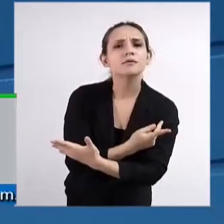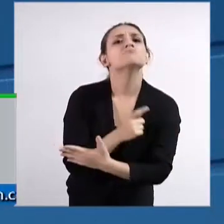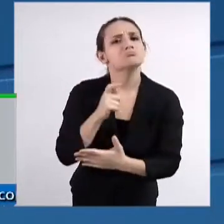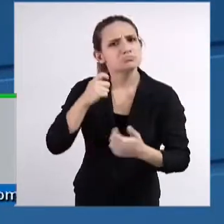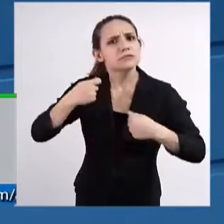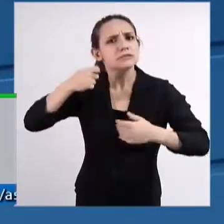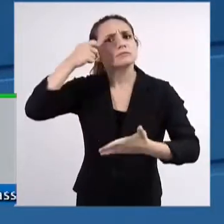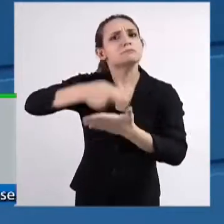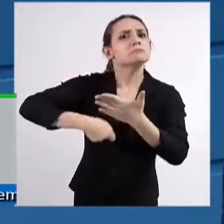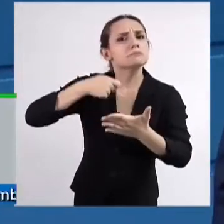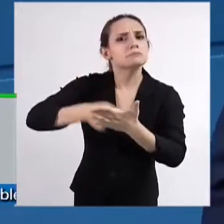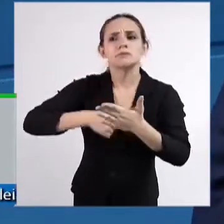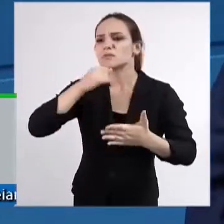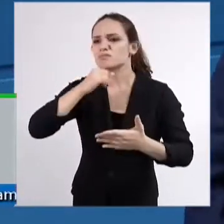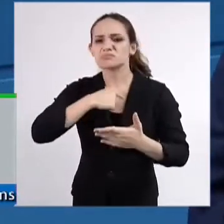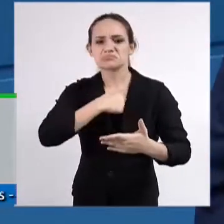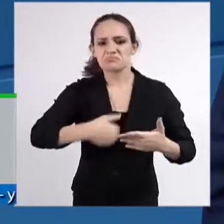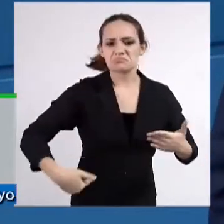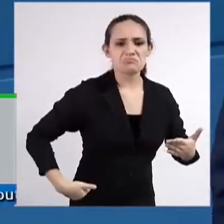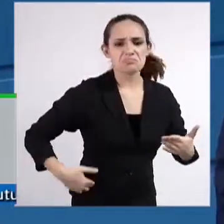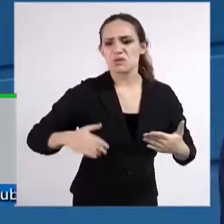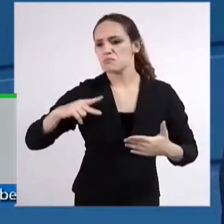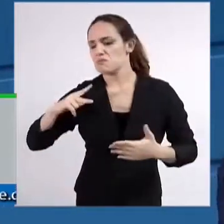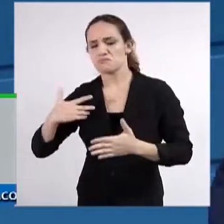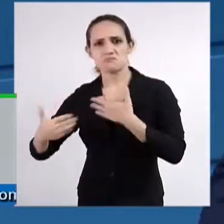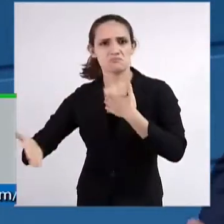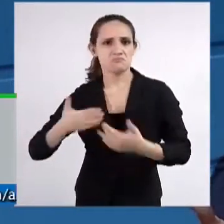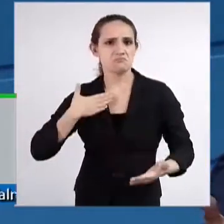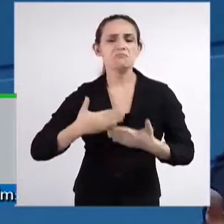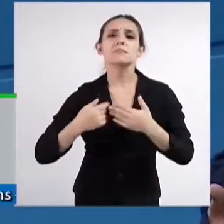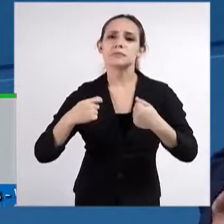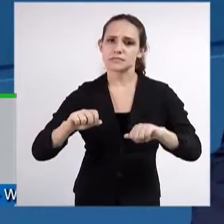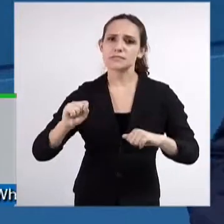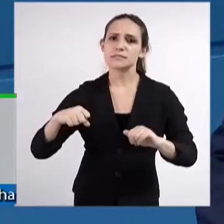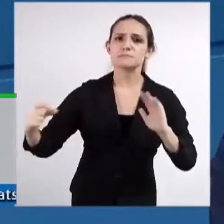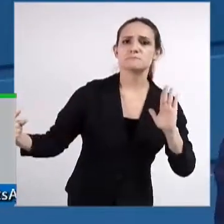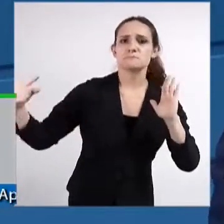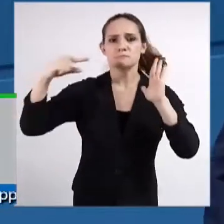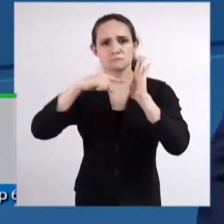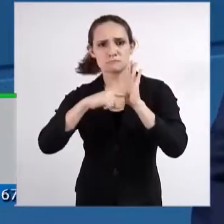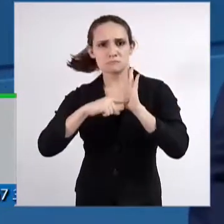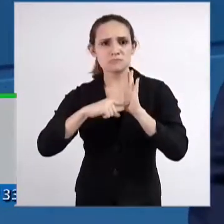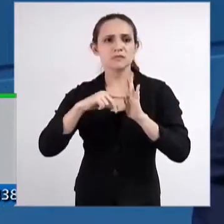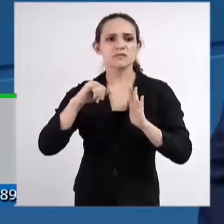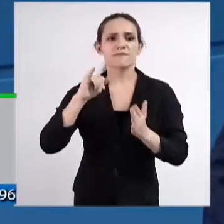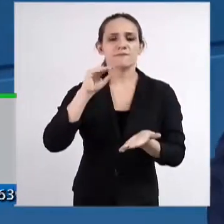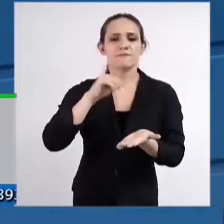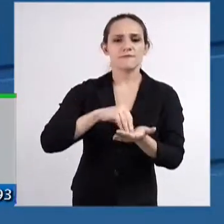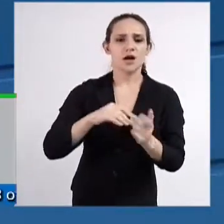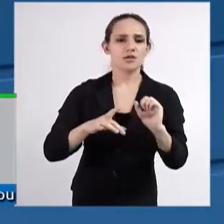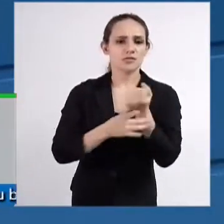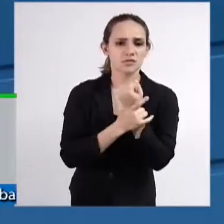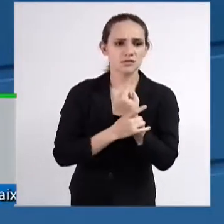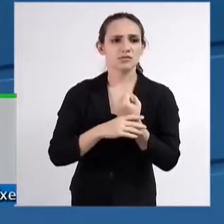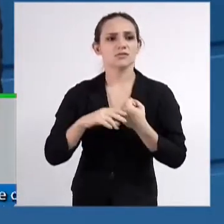de cobranças do setor público. Então, denunciando que falta segurança, de que a